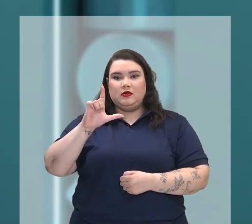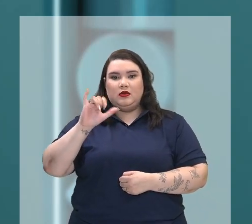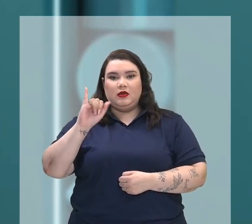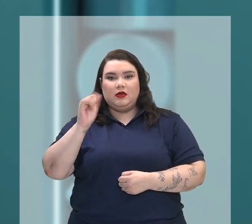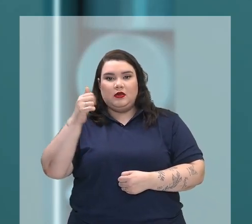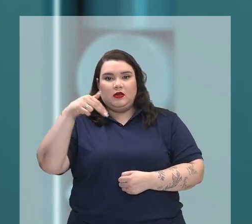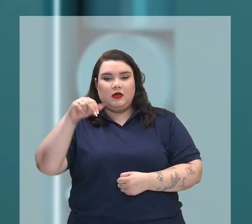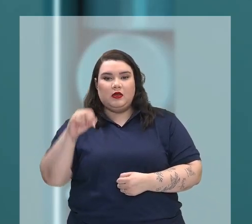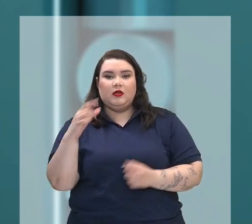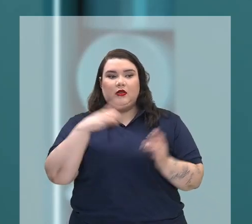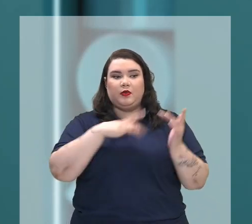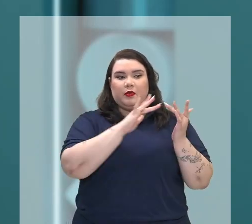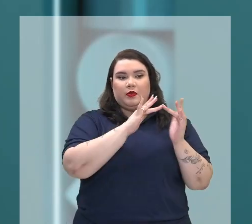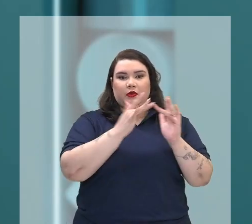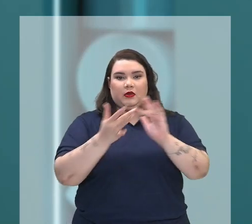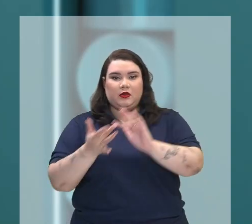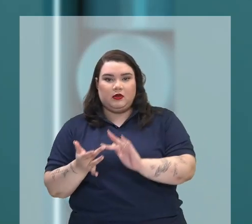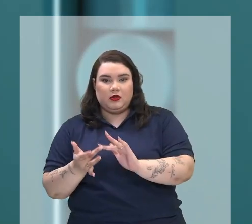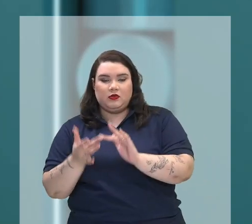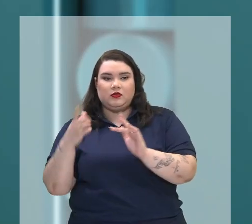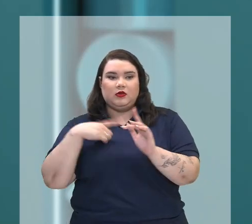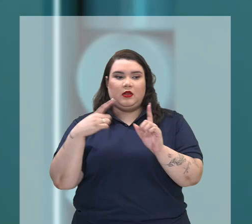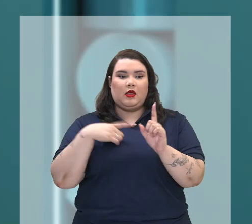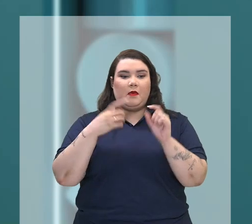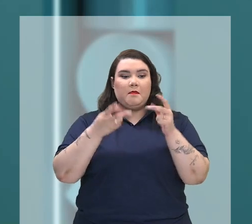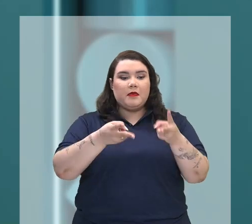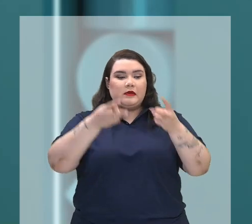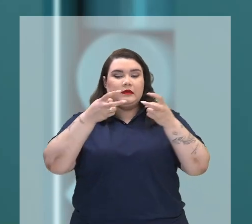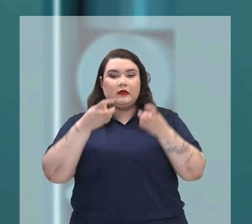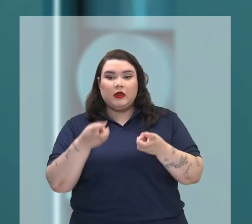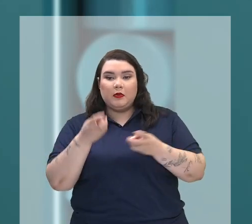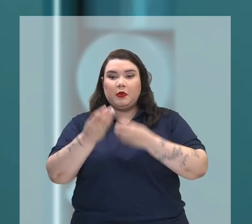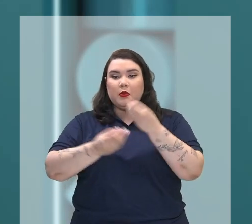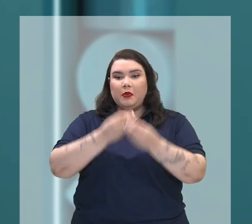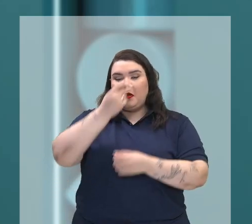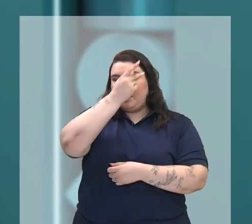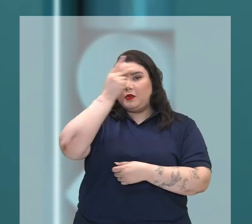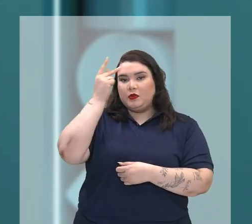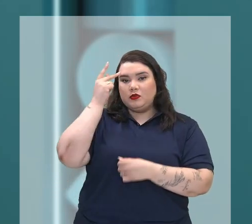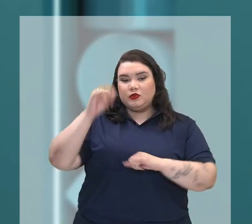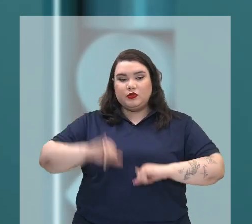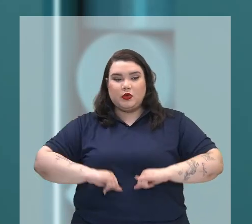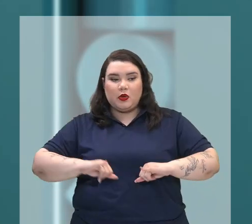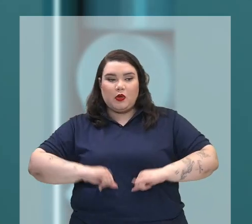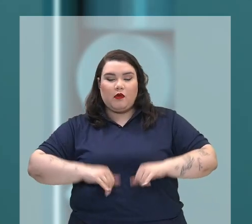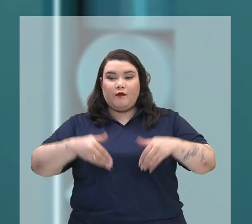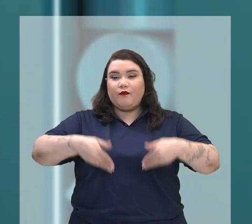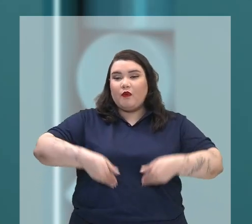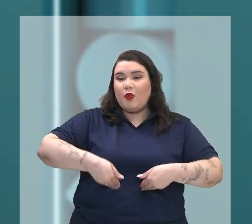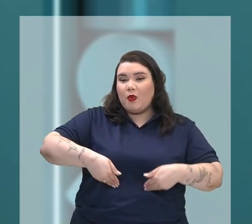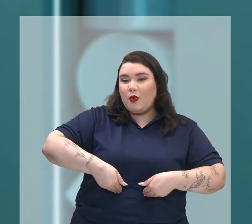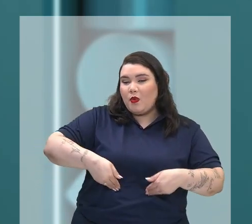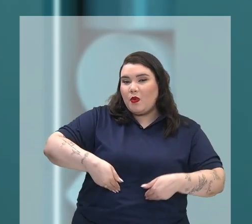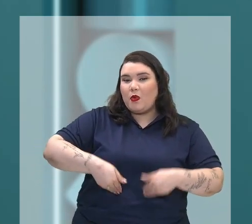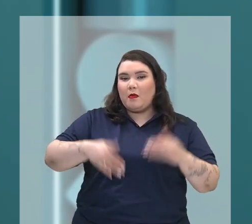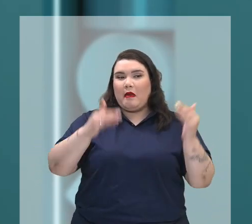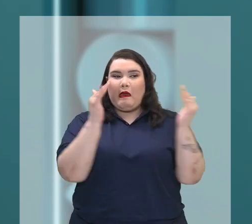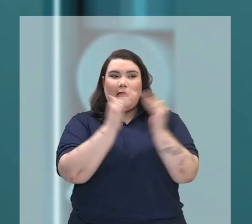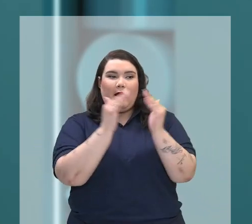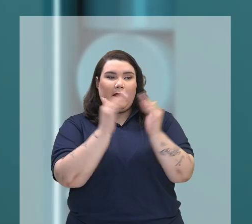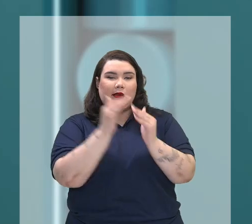né, ele dá visibilidade àqueles que estavam passando fome, estavam sem